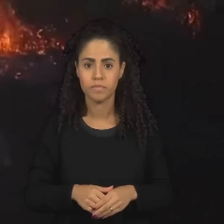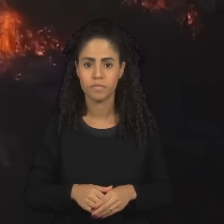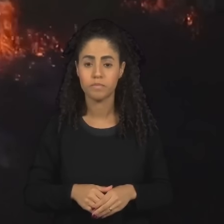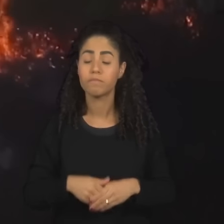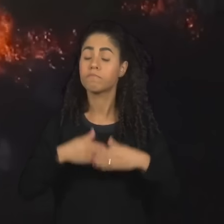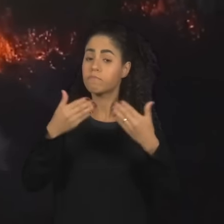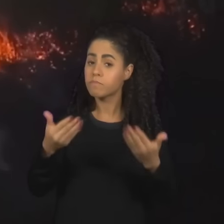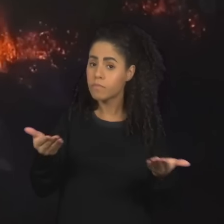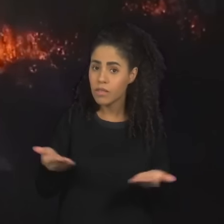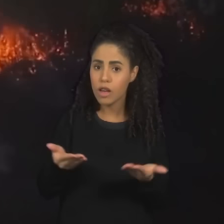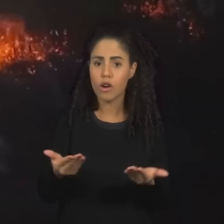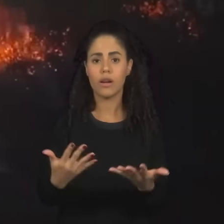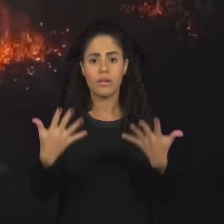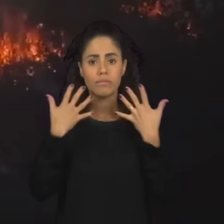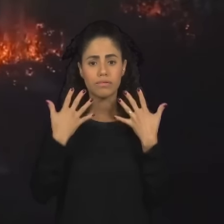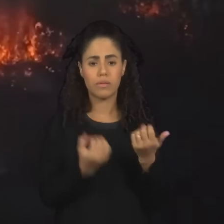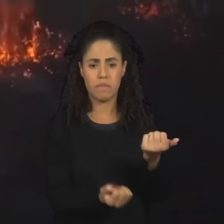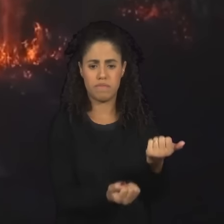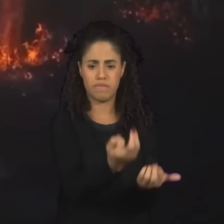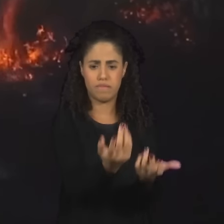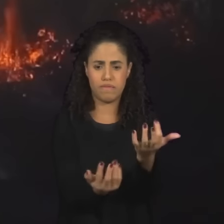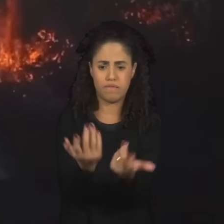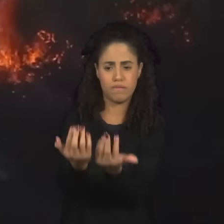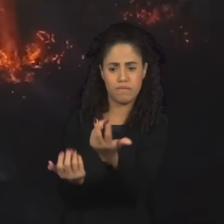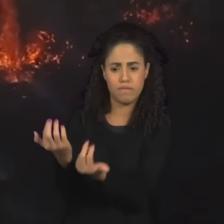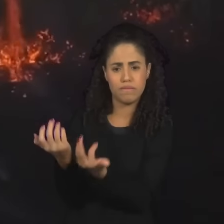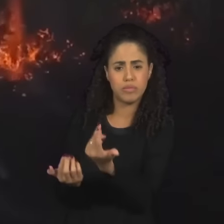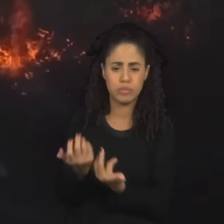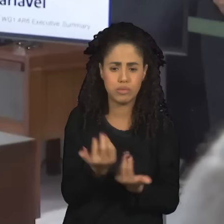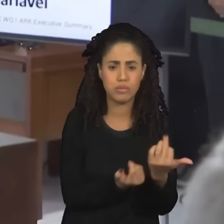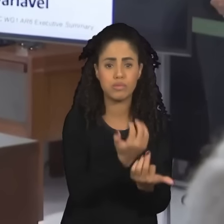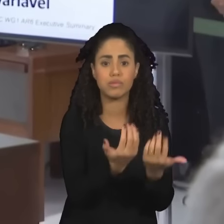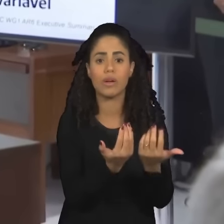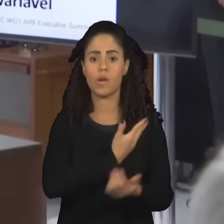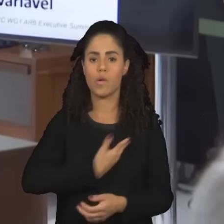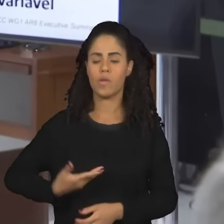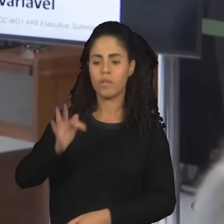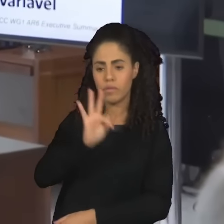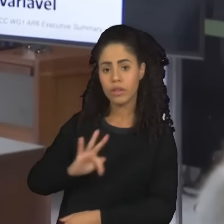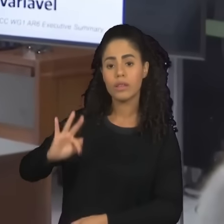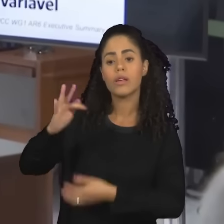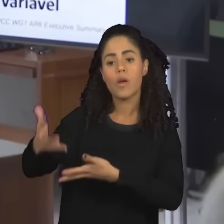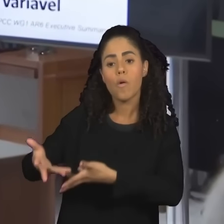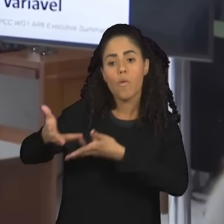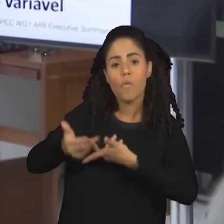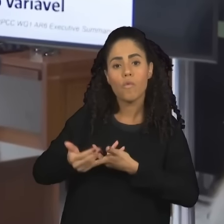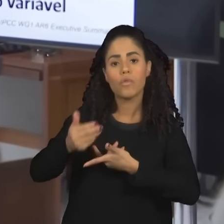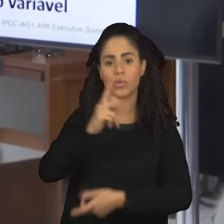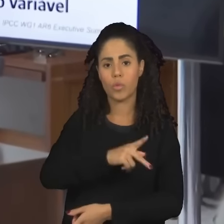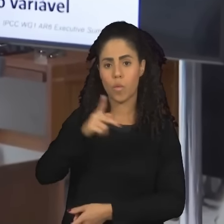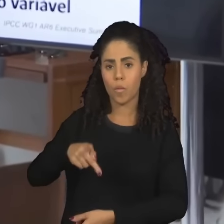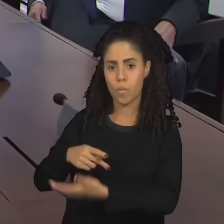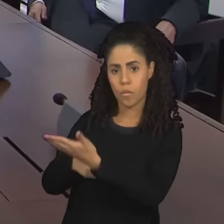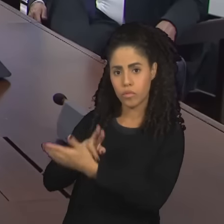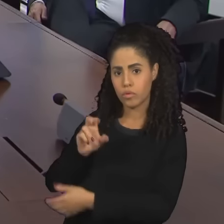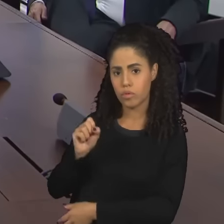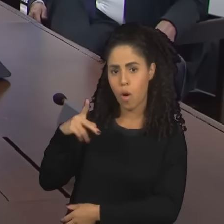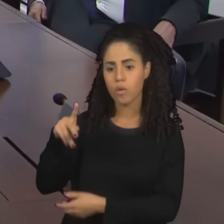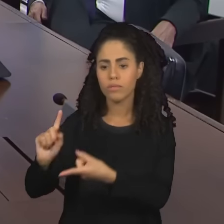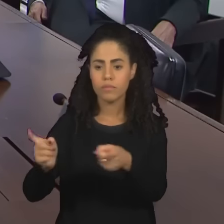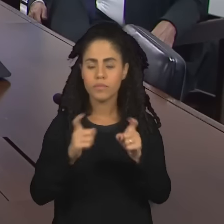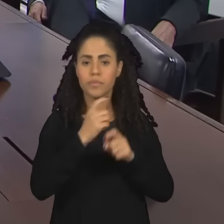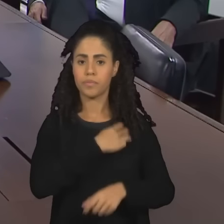A recente onda de incêndios no Brasil levou o governo federal a convidar o professor da USP para uma reunião com